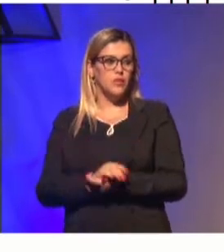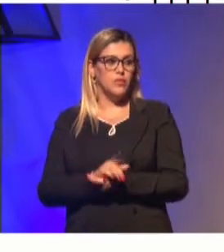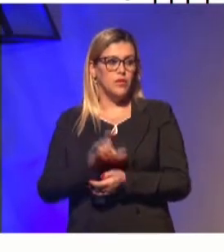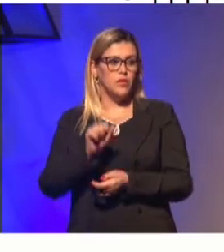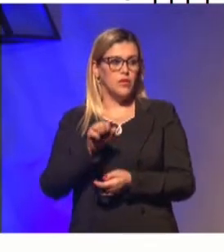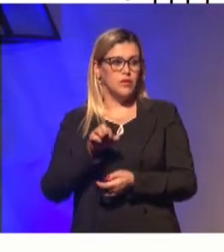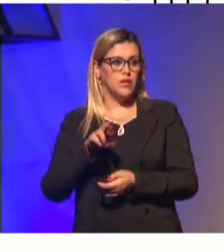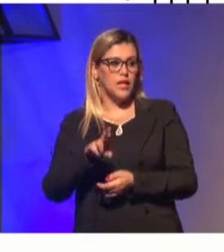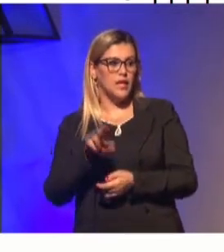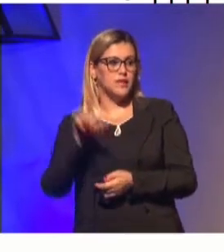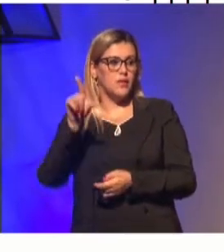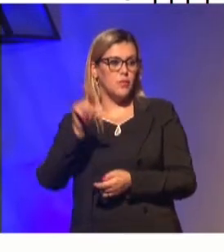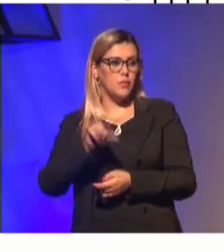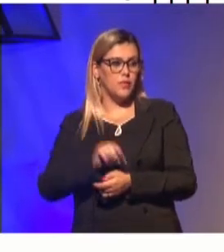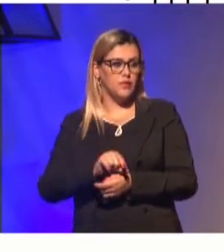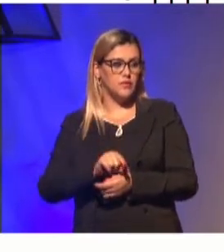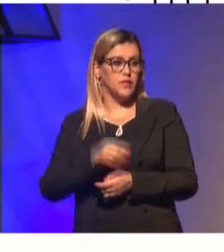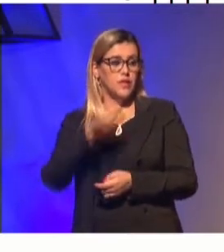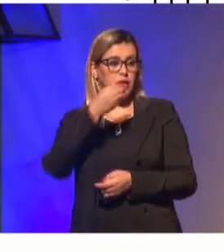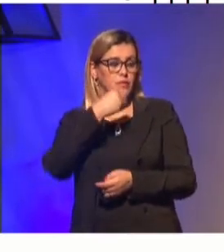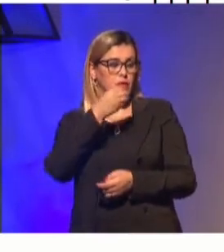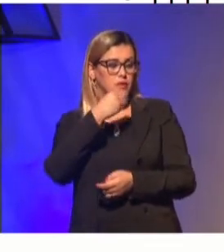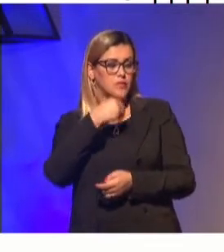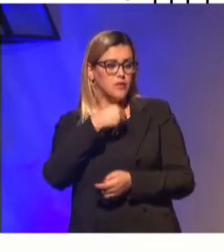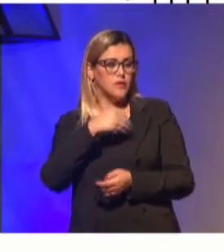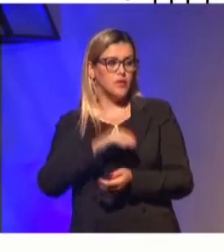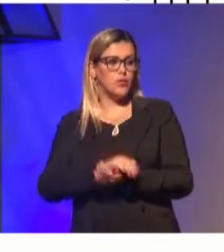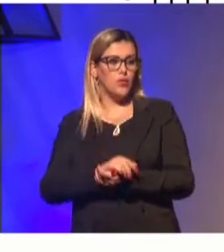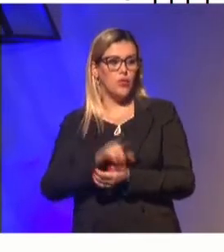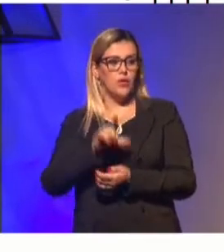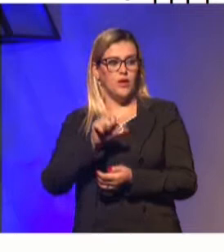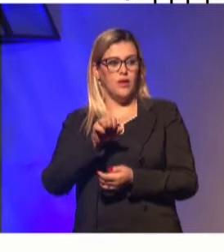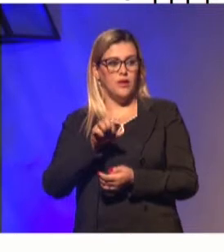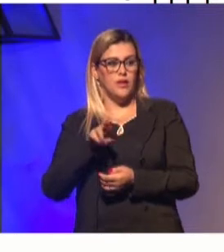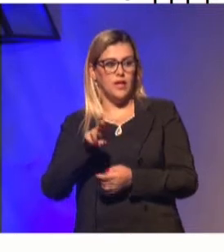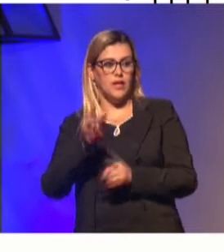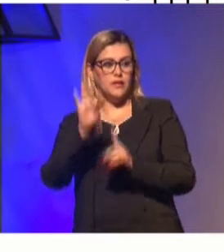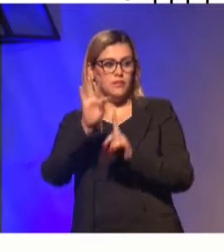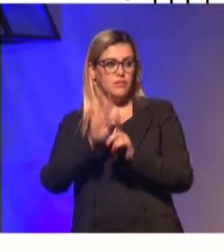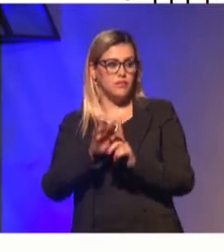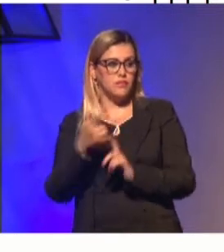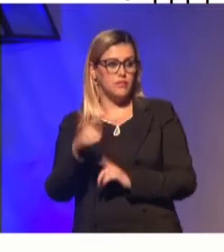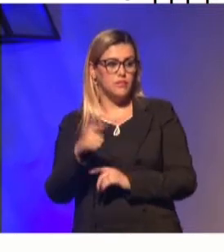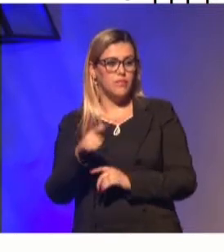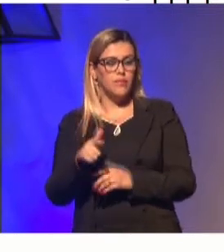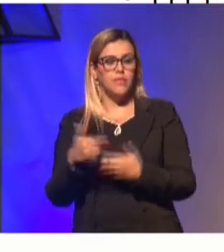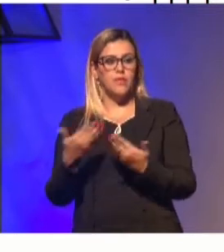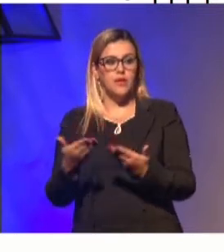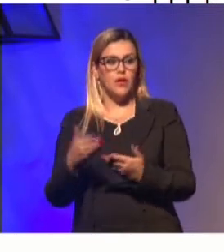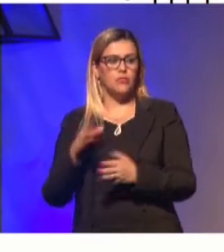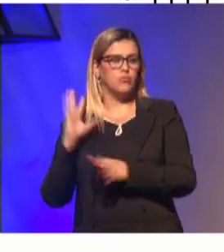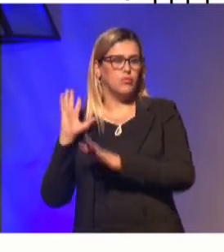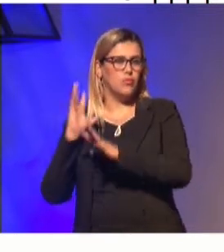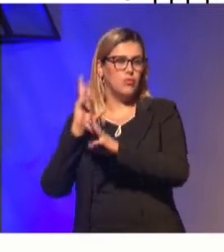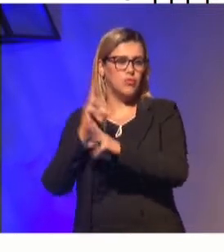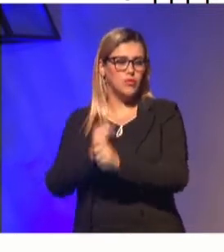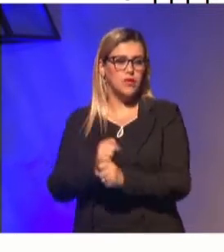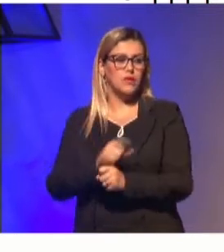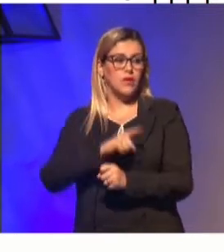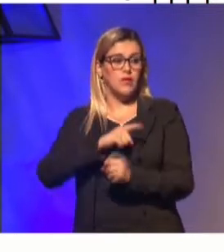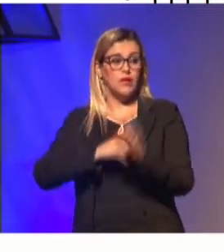baixa intensidade, né? O laser não térmico, entre outras definições, durante muito tempo aí povoou a